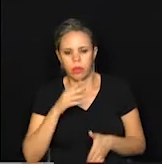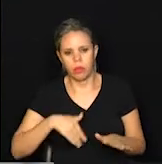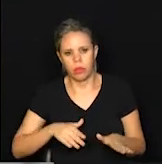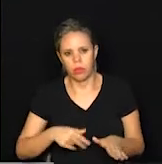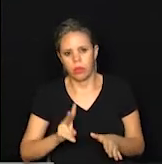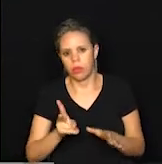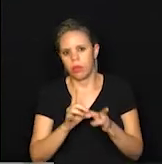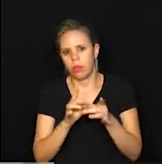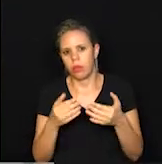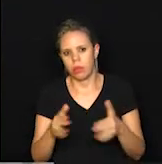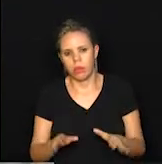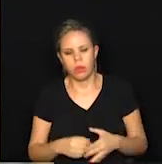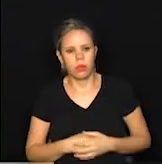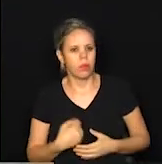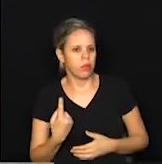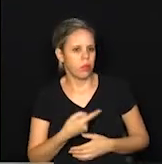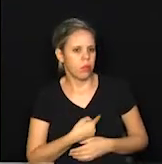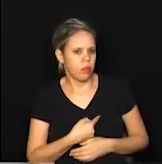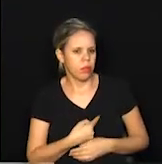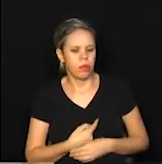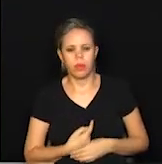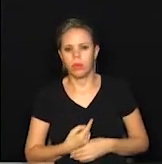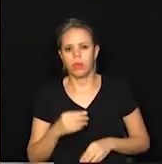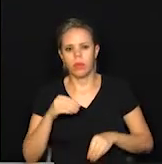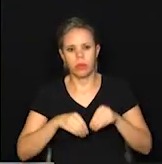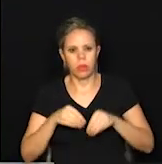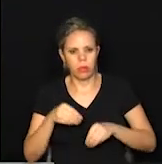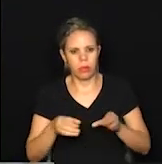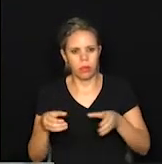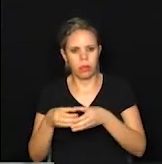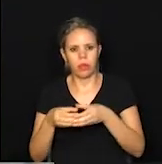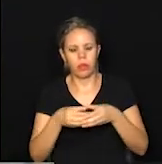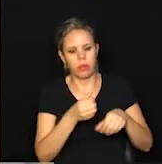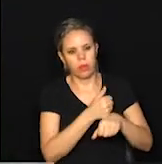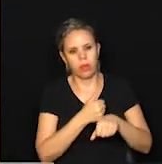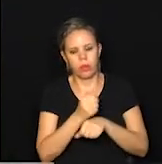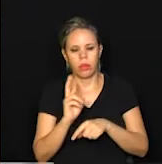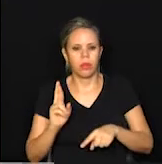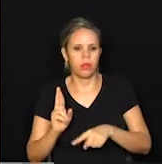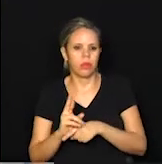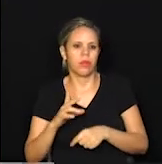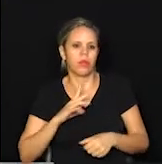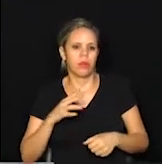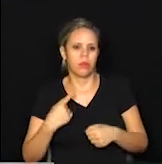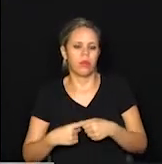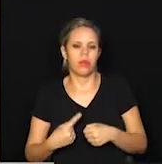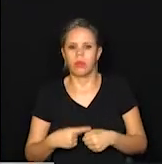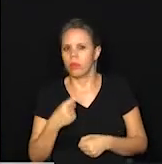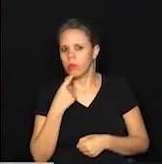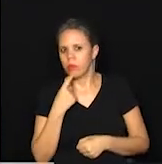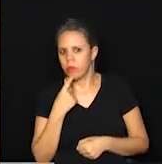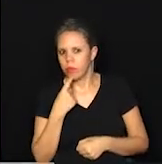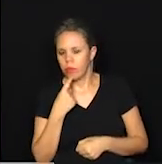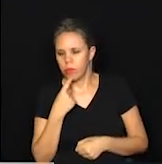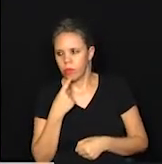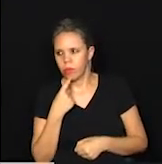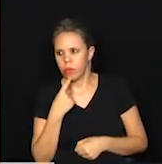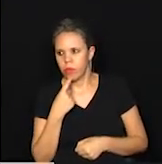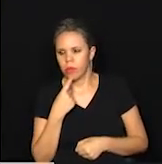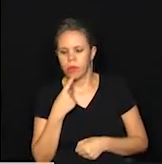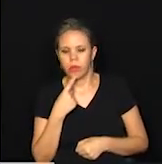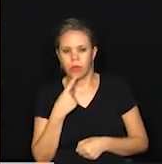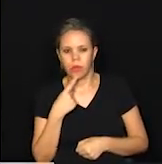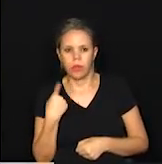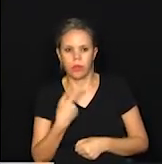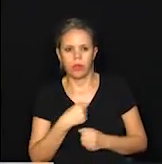à disposição, nós montamos as nossas equipes, representamos o município de Campinas e nós